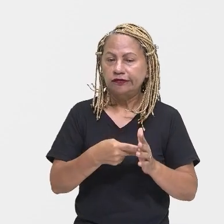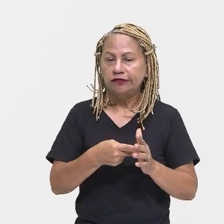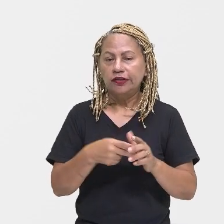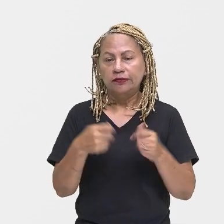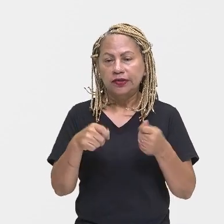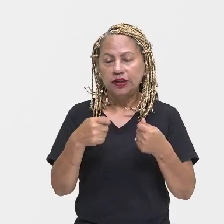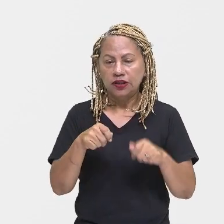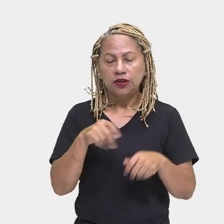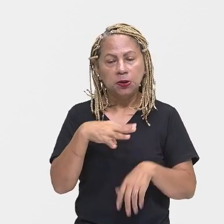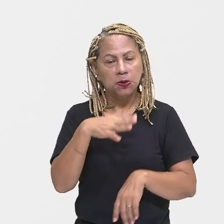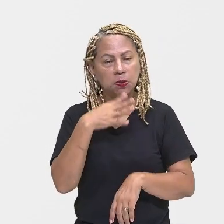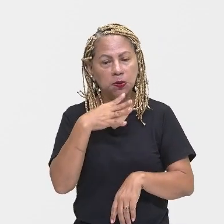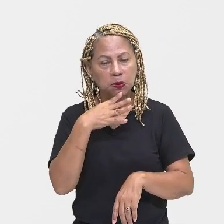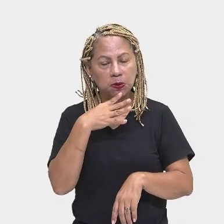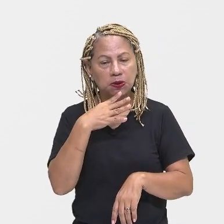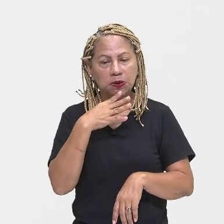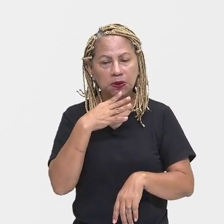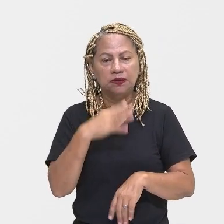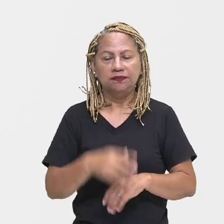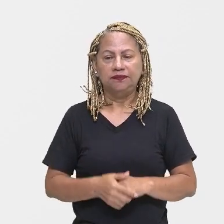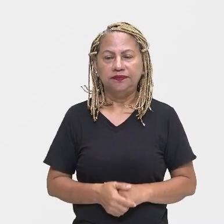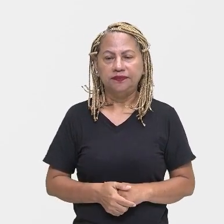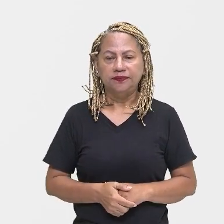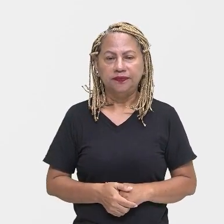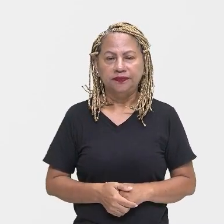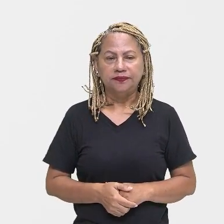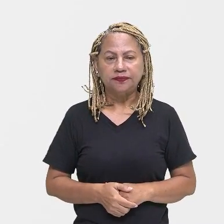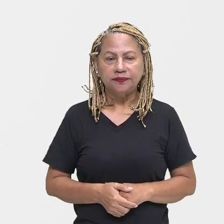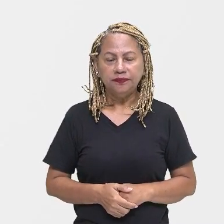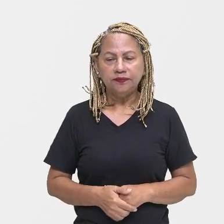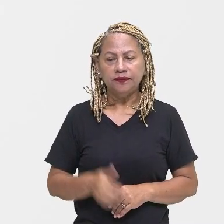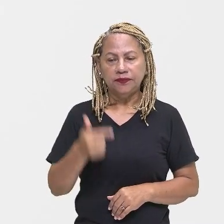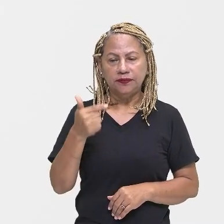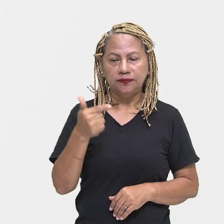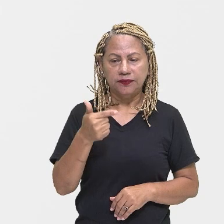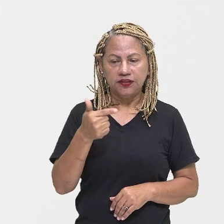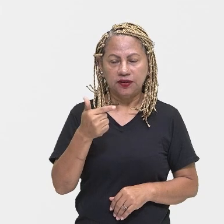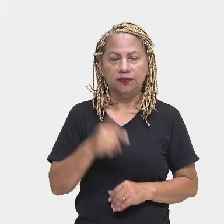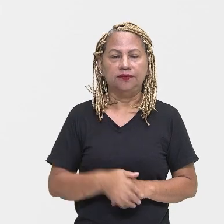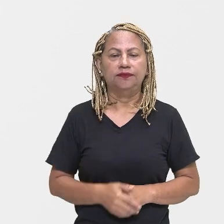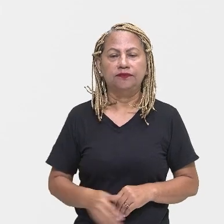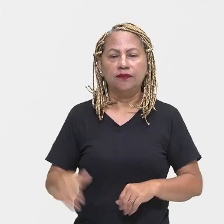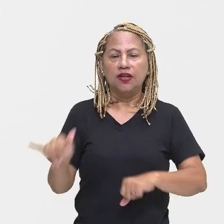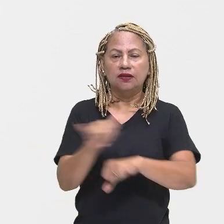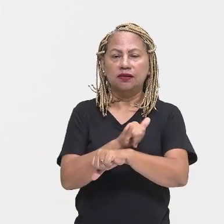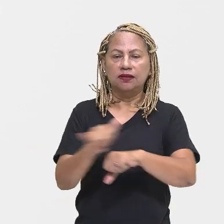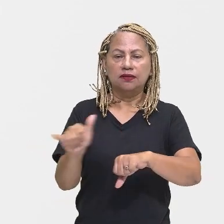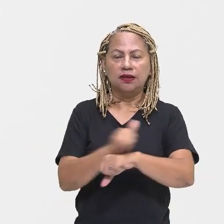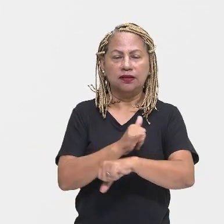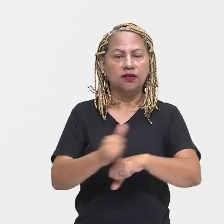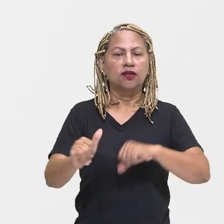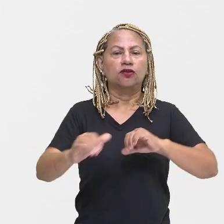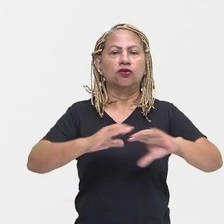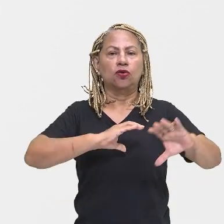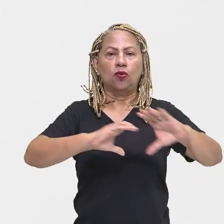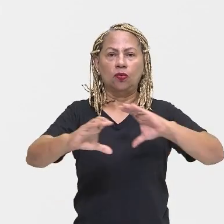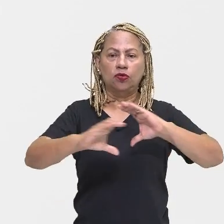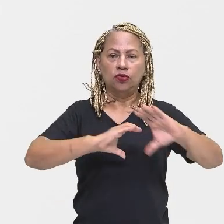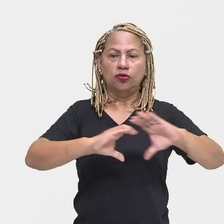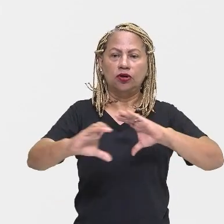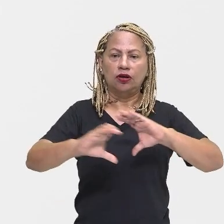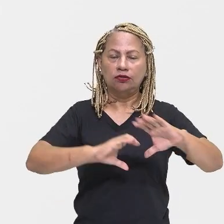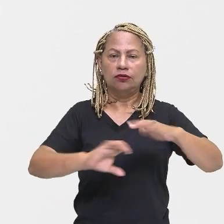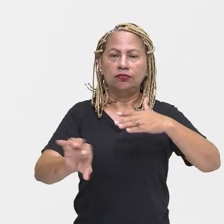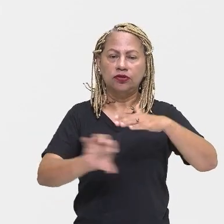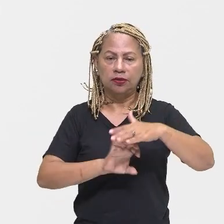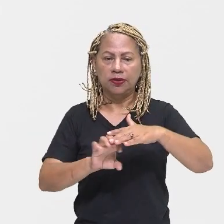acordo com o jogo que está sendo jogado. Vamos para o item 2. Estratégia de comunicação de empresas. Então, exemplo,